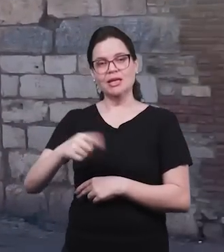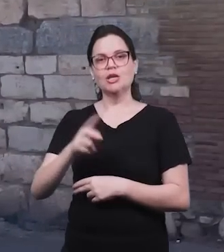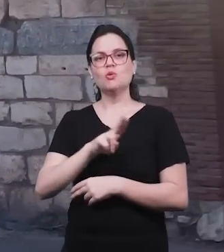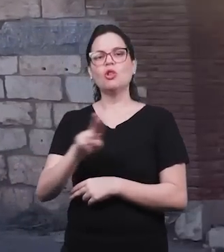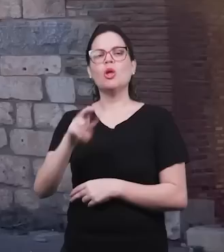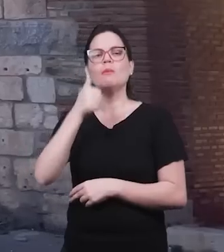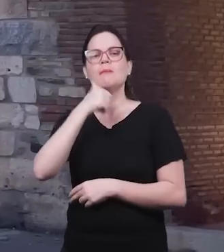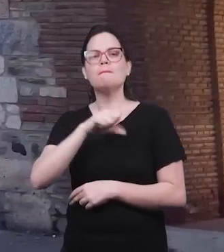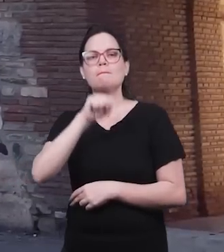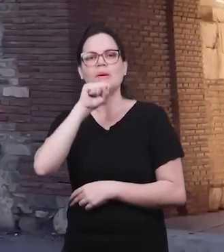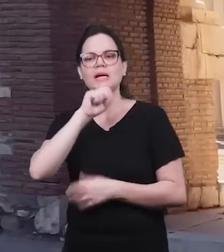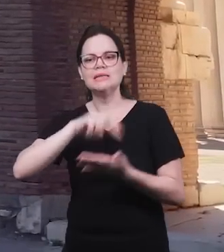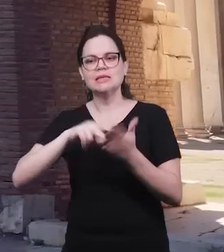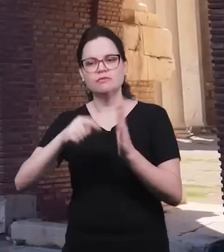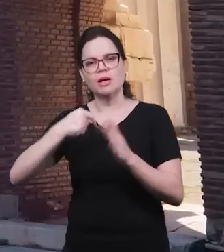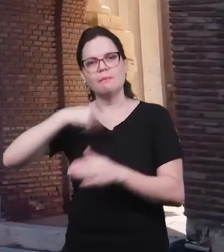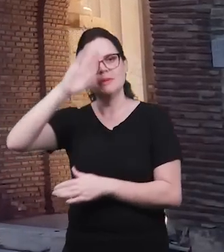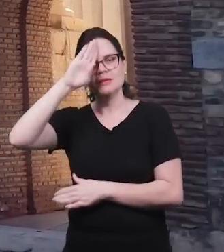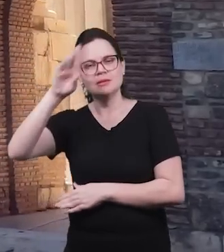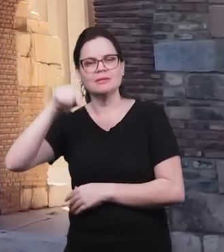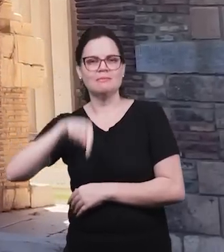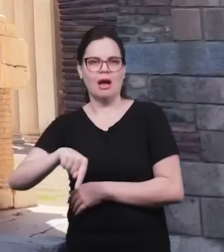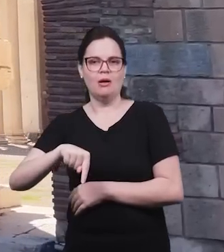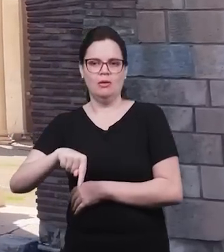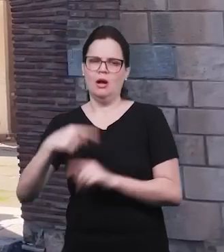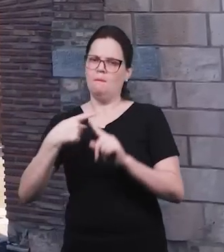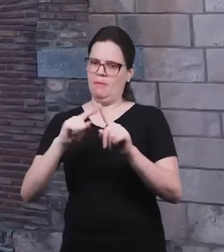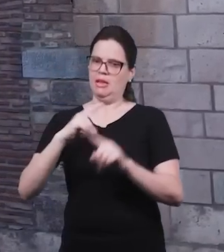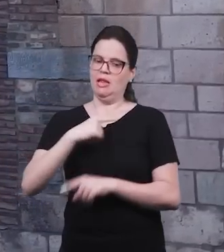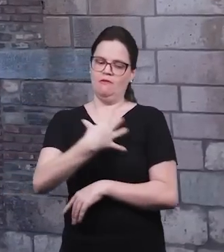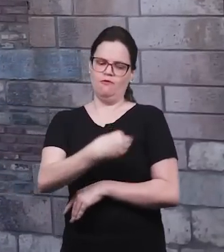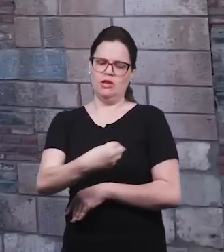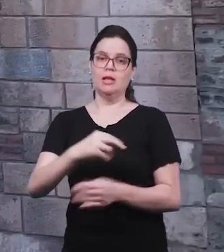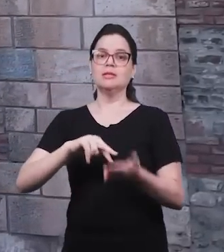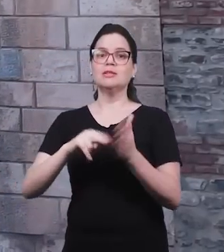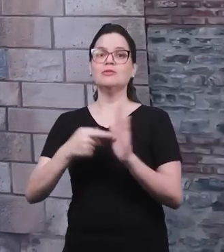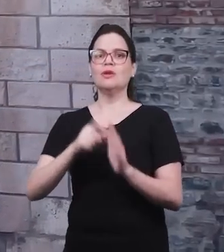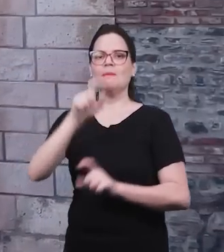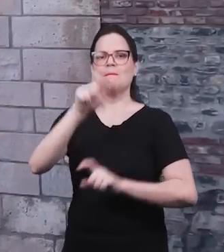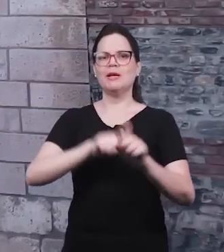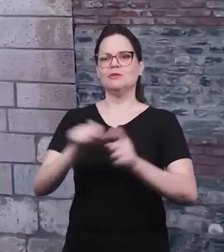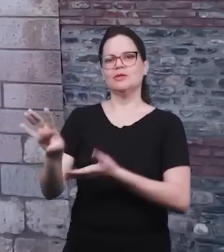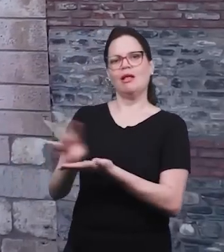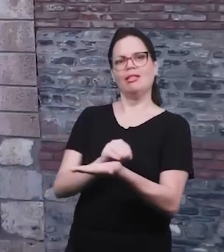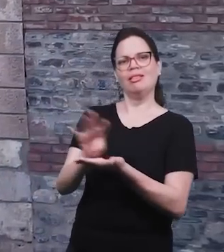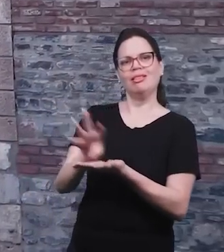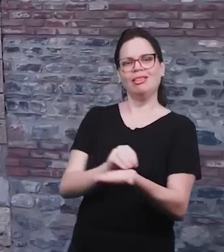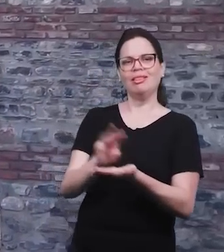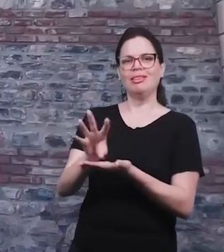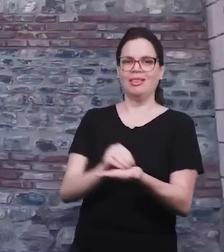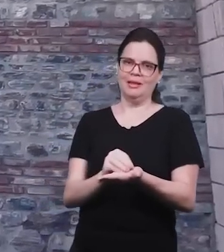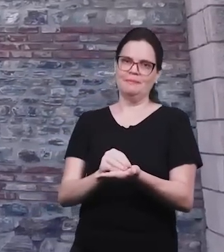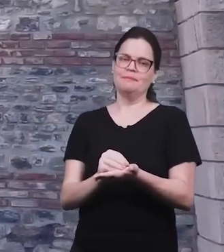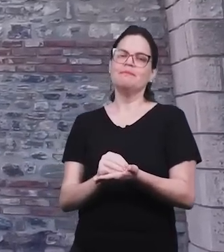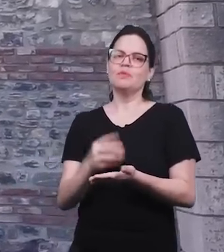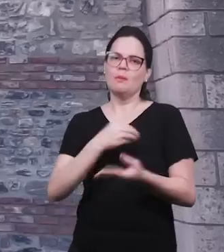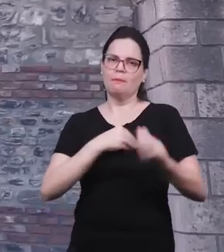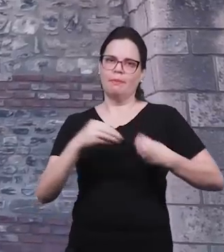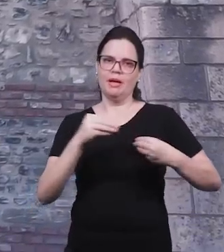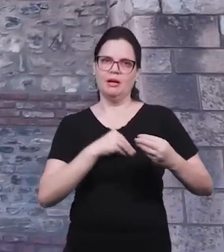chamada cristã entrou para a reforma, que foi no século XVI,